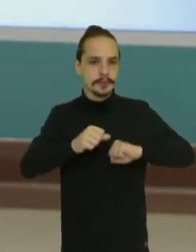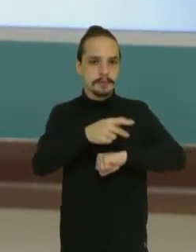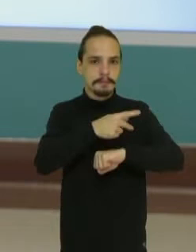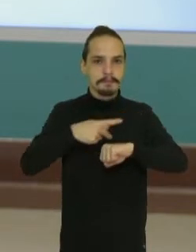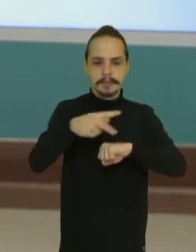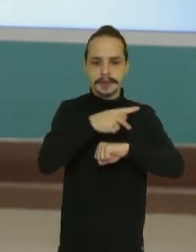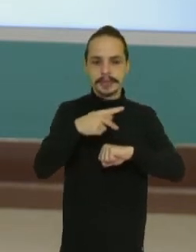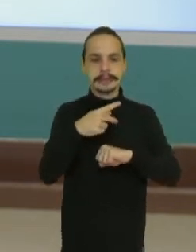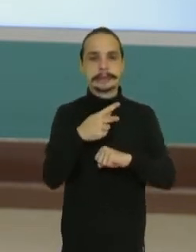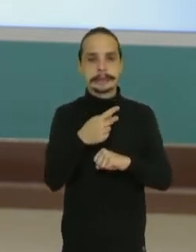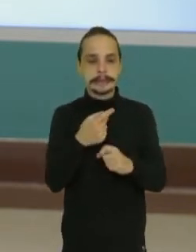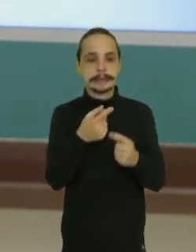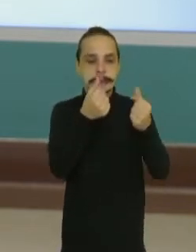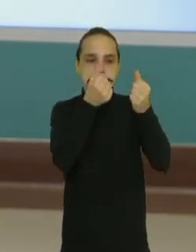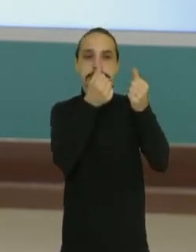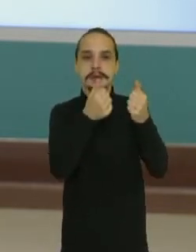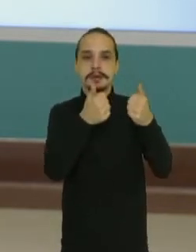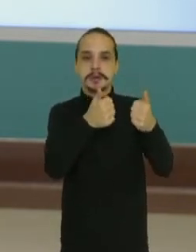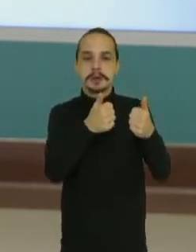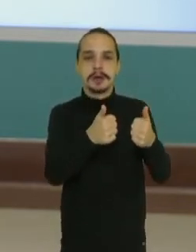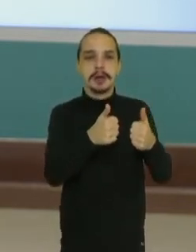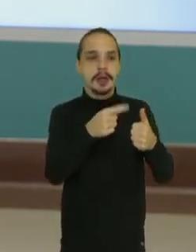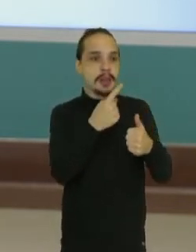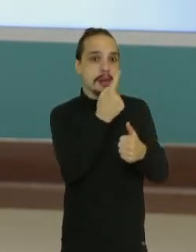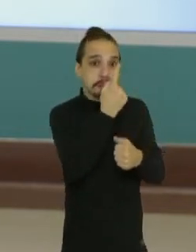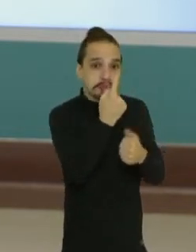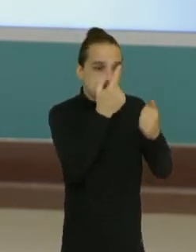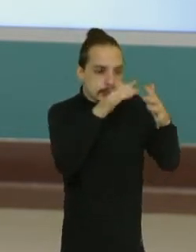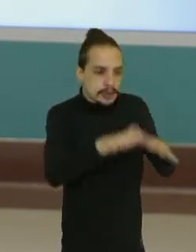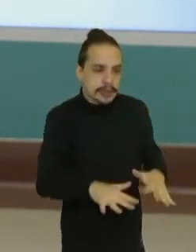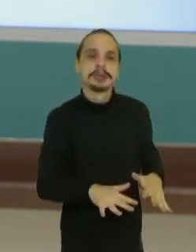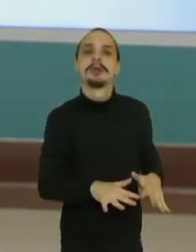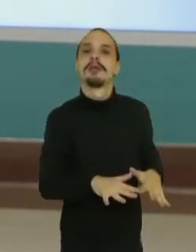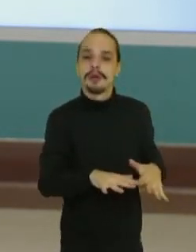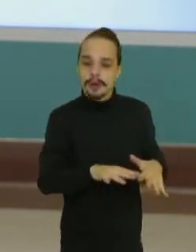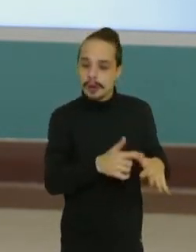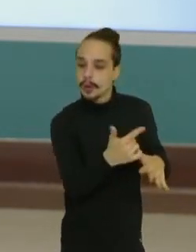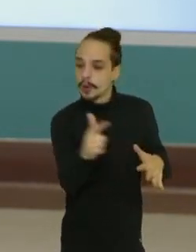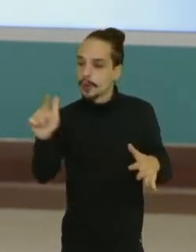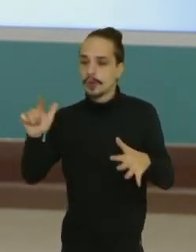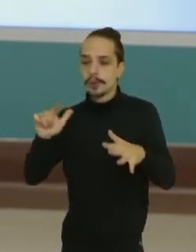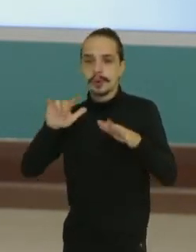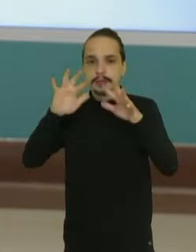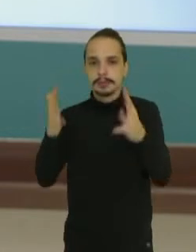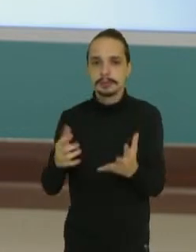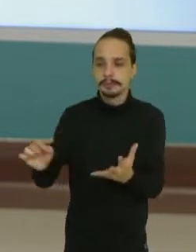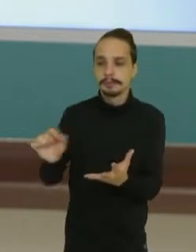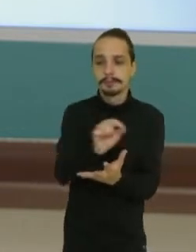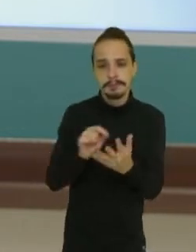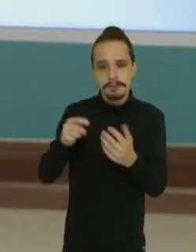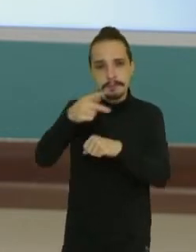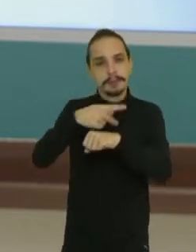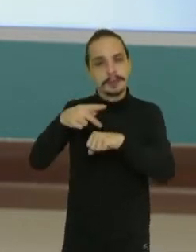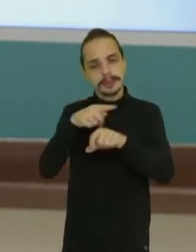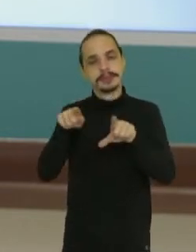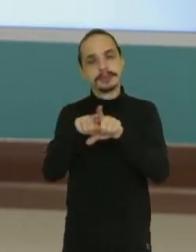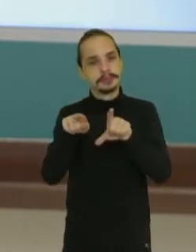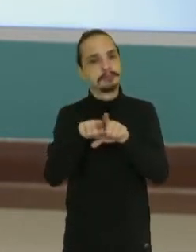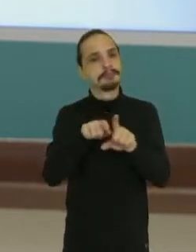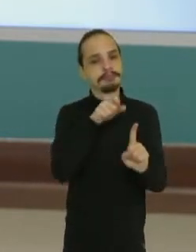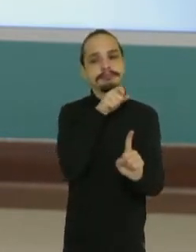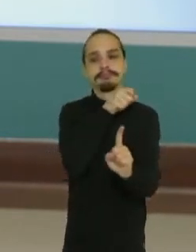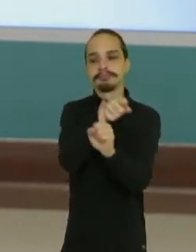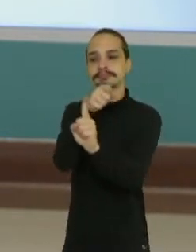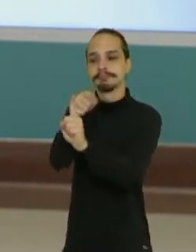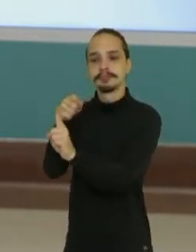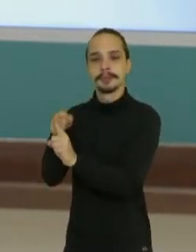país passa por uma crise financeira qualquer, todos os demais países começam a entrar nessa crise. Geralmente